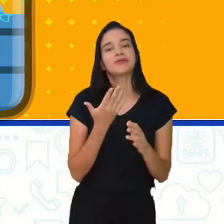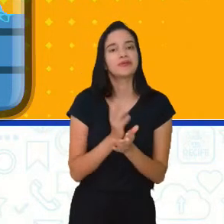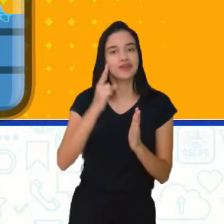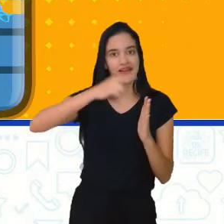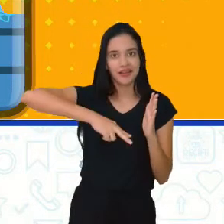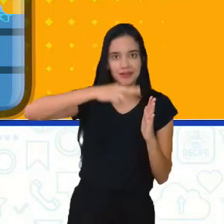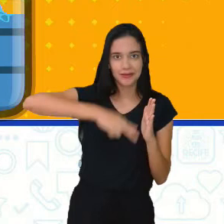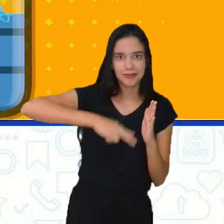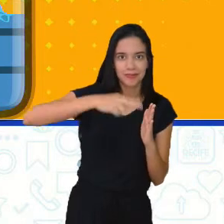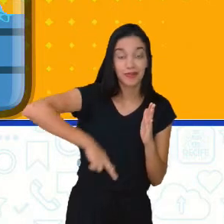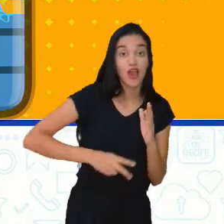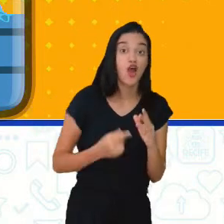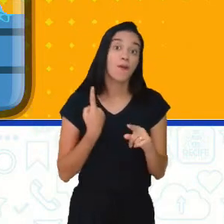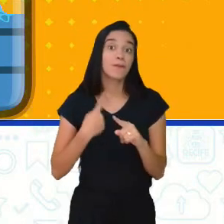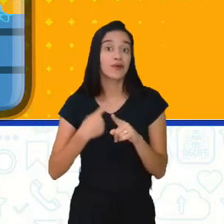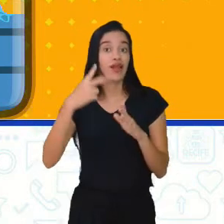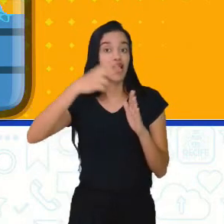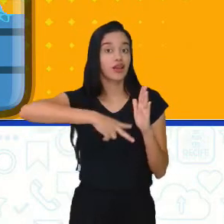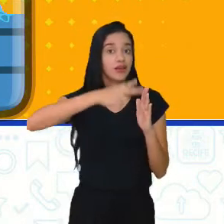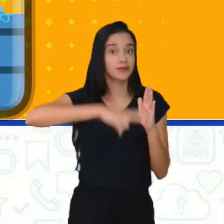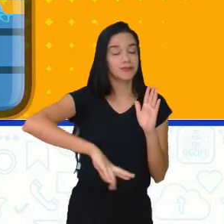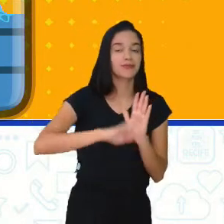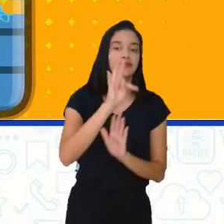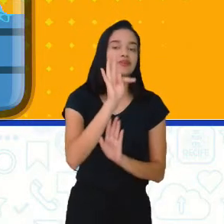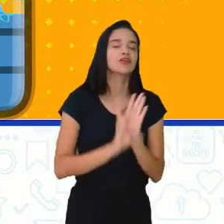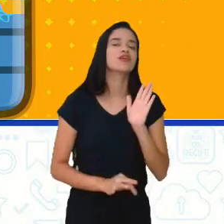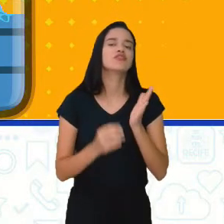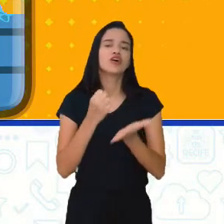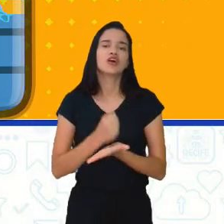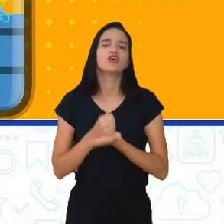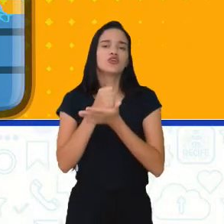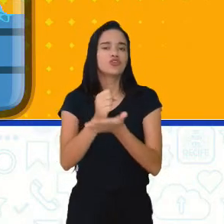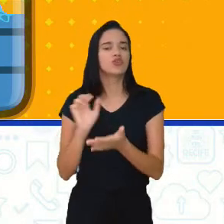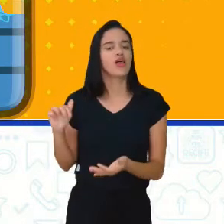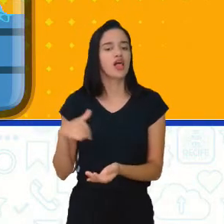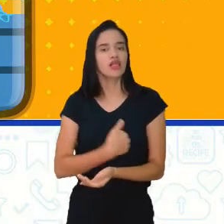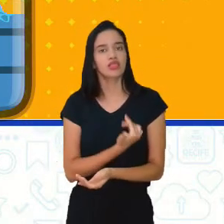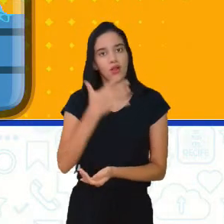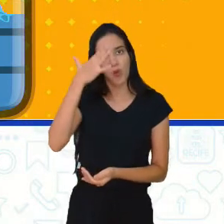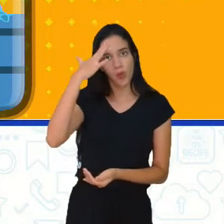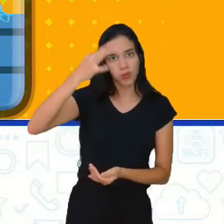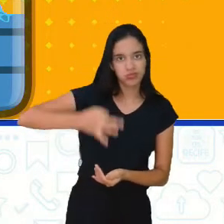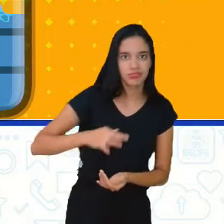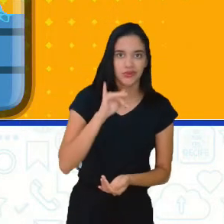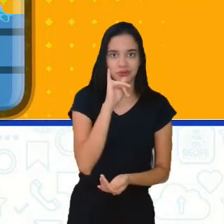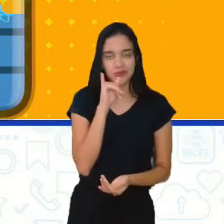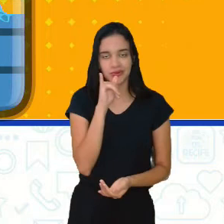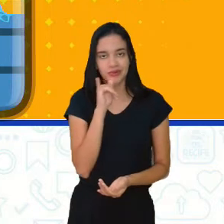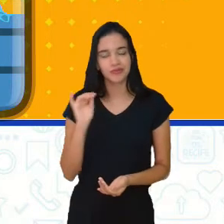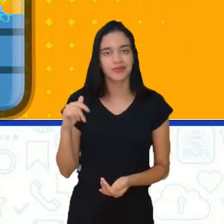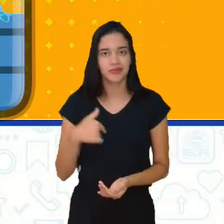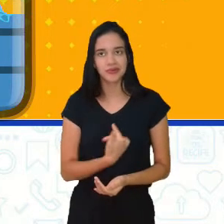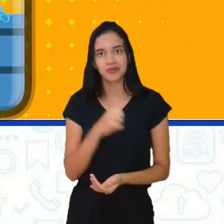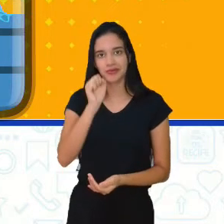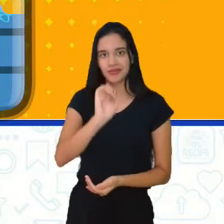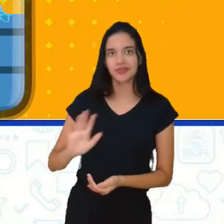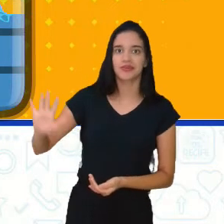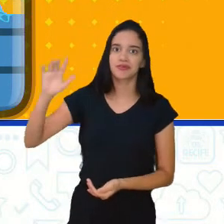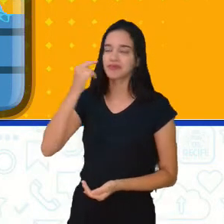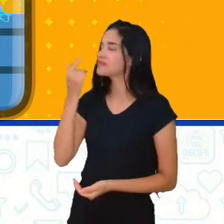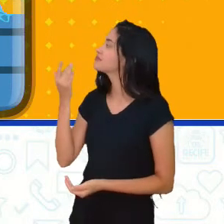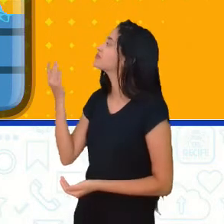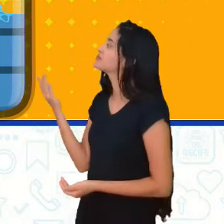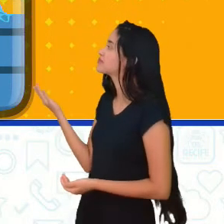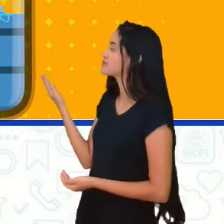uma leitura, porque a leitura desse texto vai ajudar a gente a compreender o exemplo que a gente viu aí na imagem. Vamos